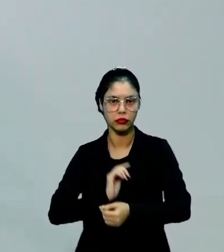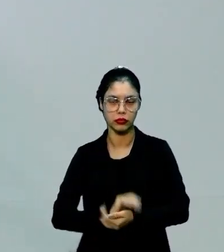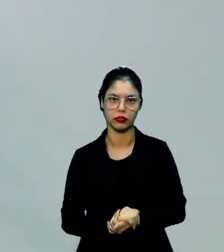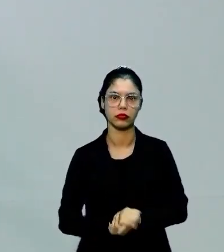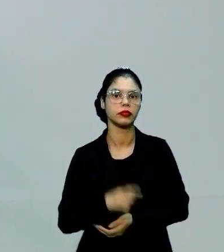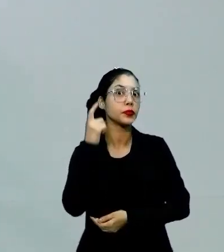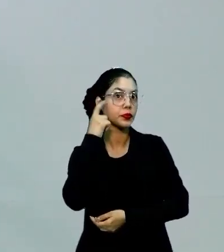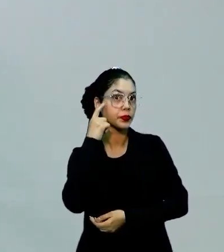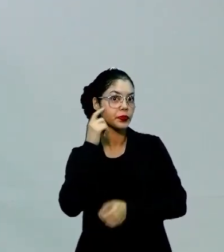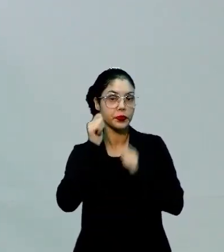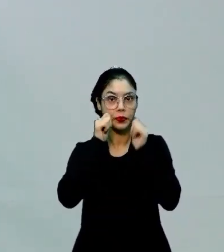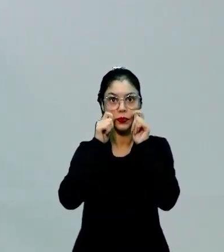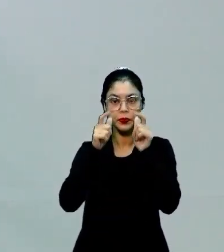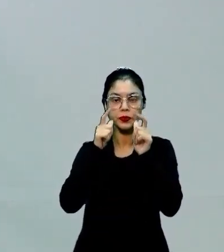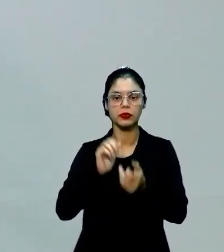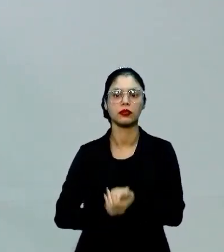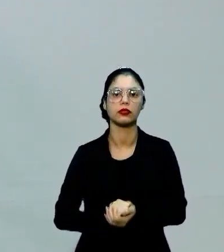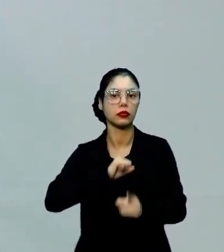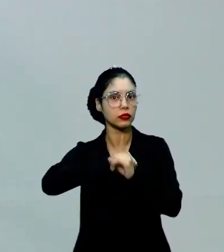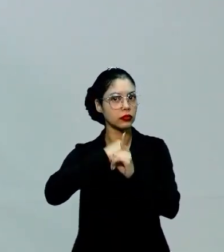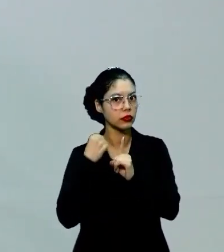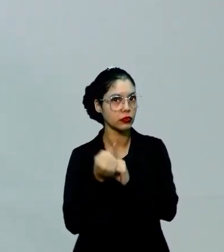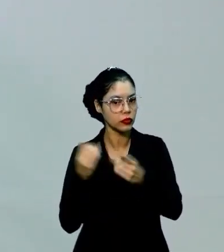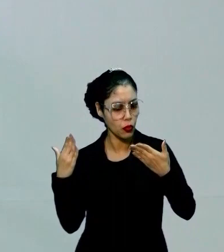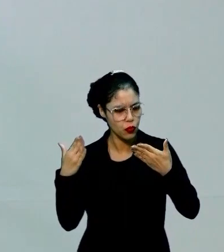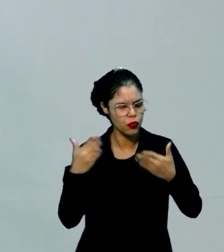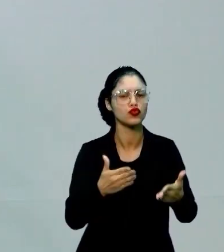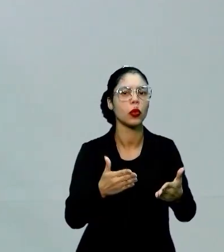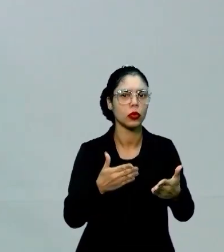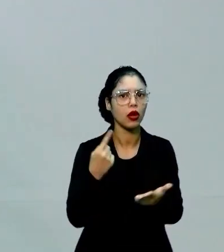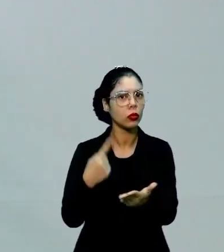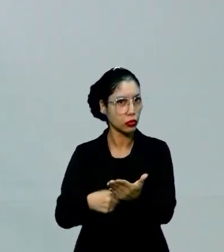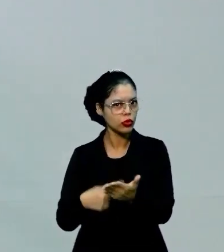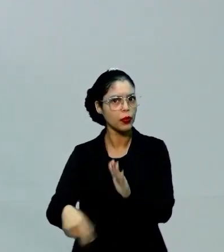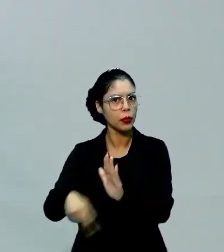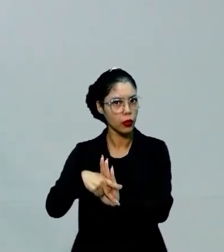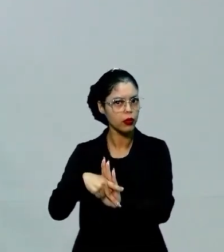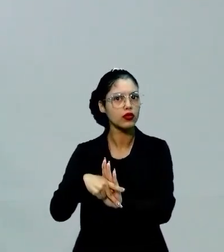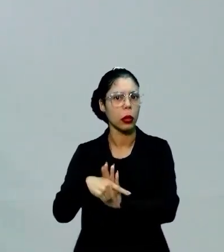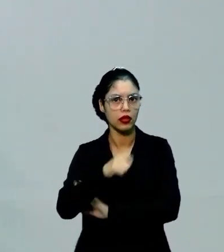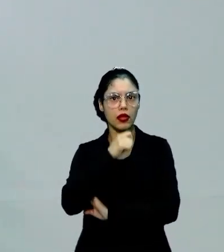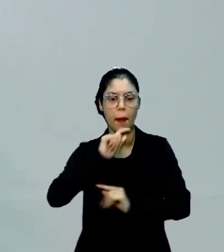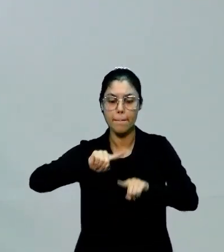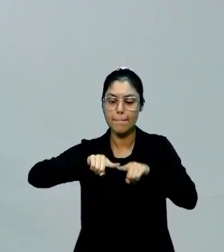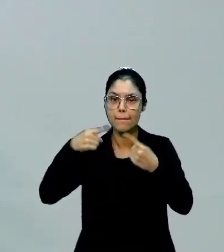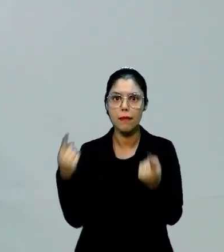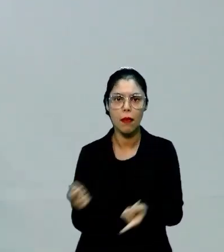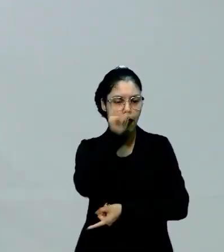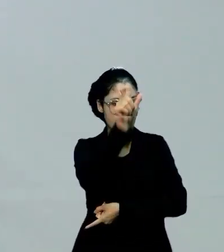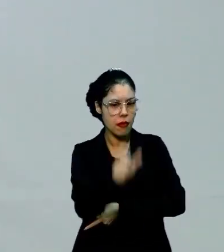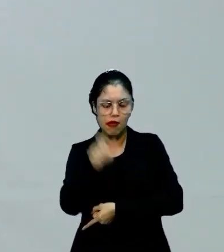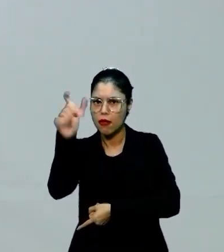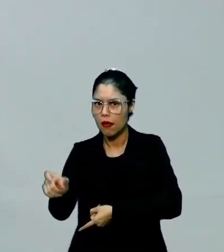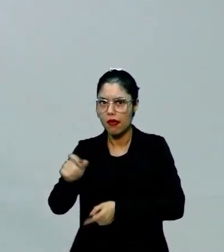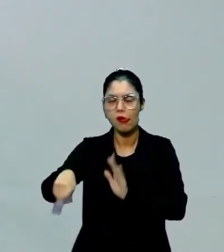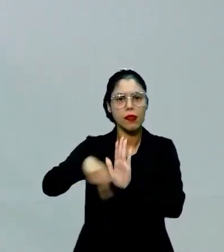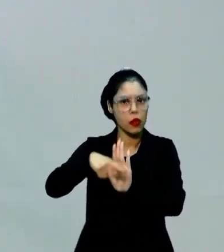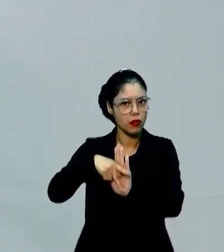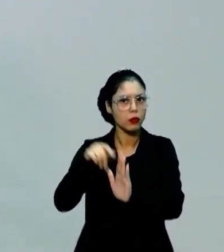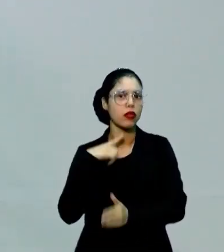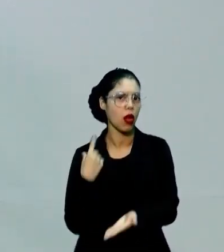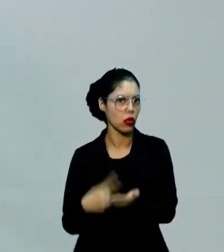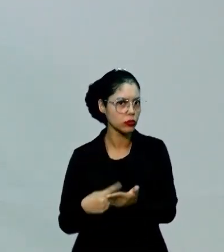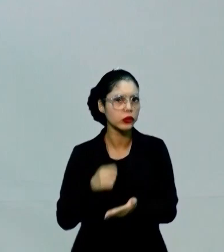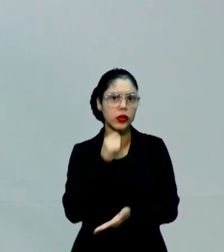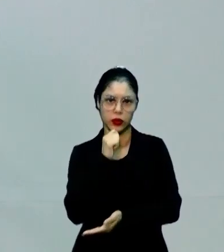bem atenção. A sociedade, ela determina as condições, mas o próprio indivíduo, ele também tem